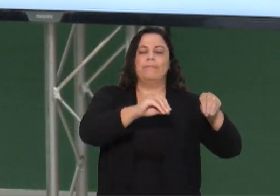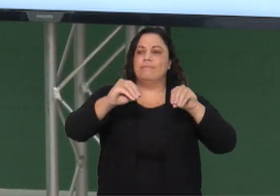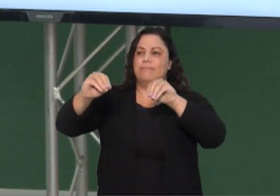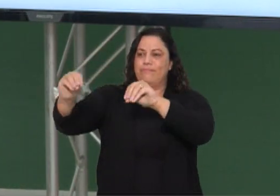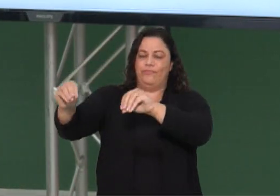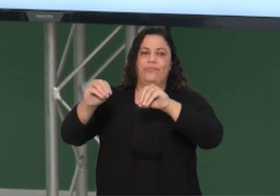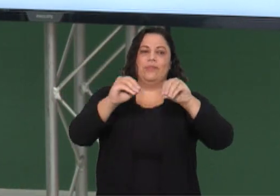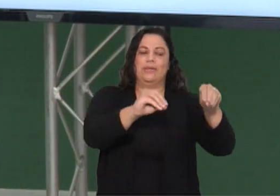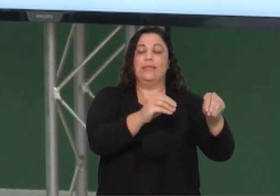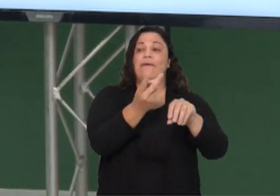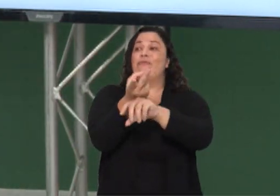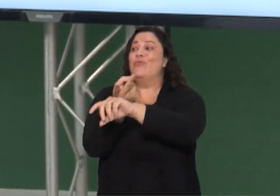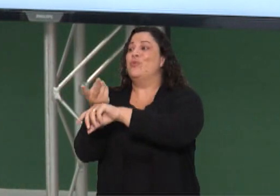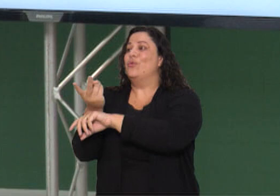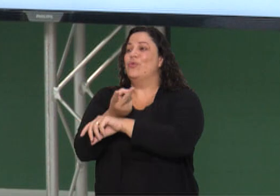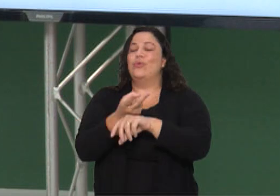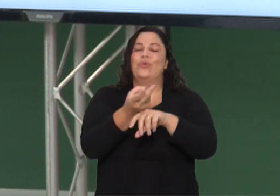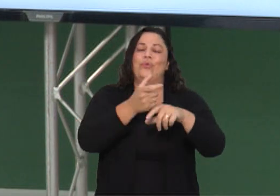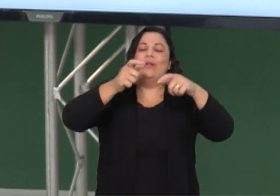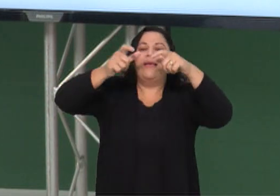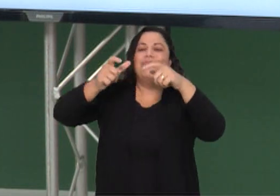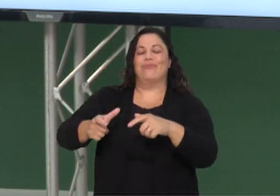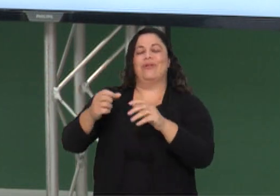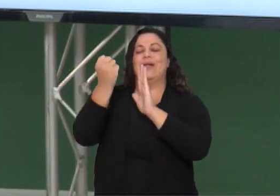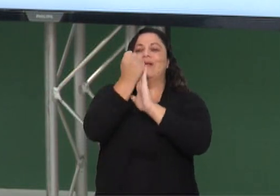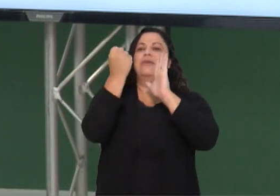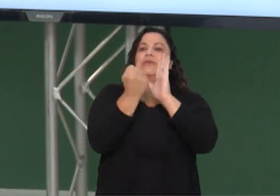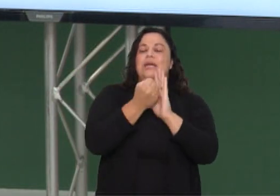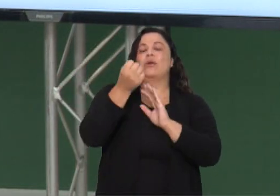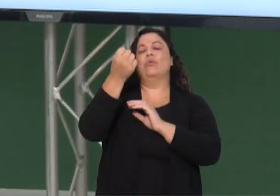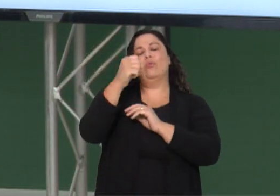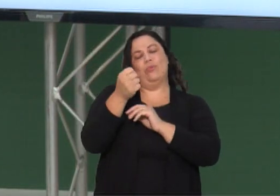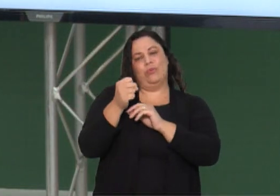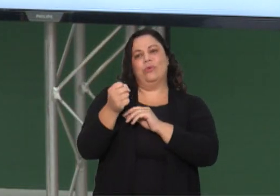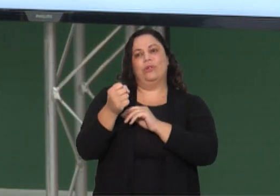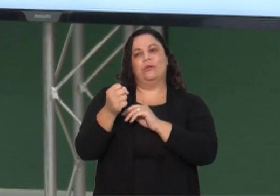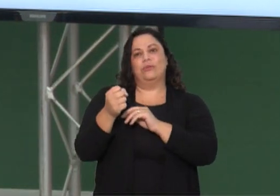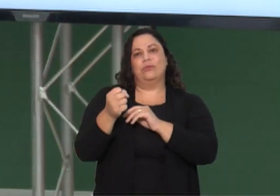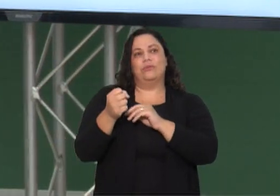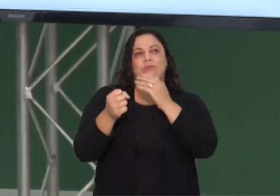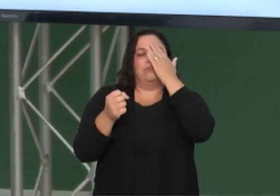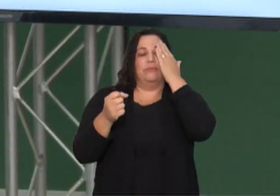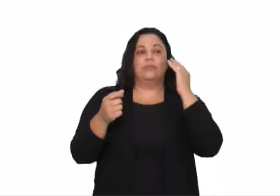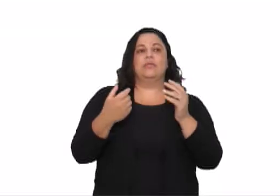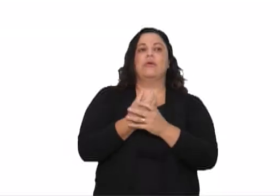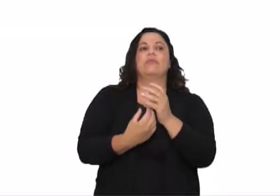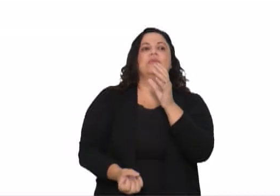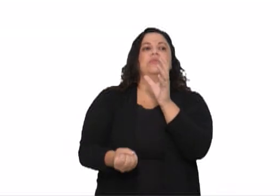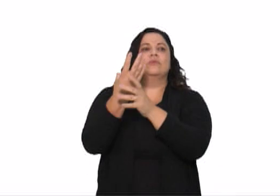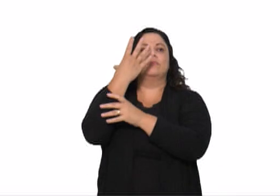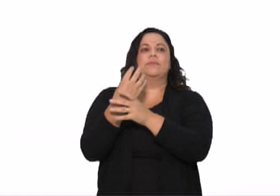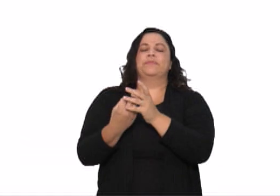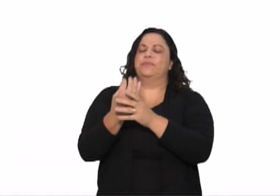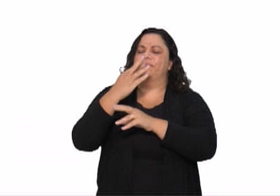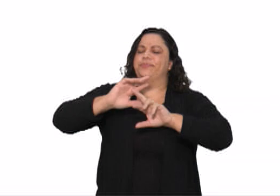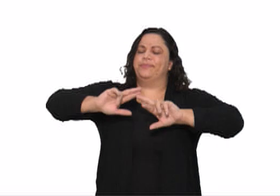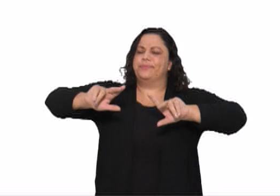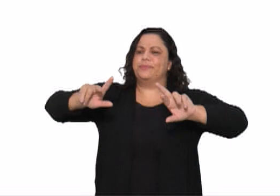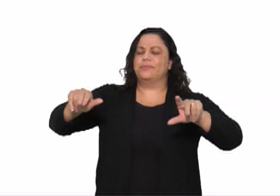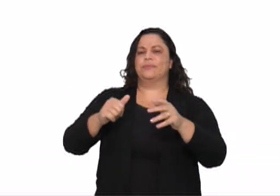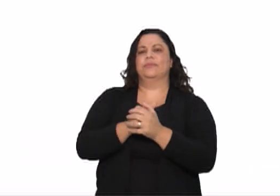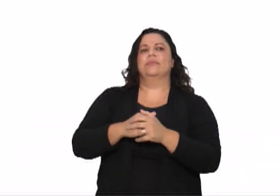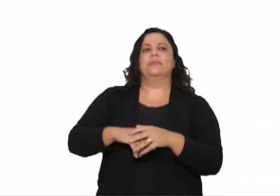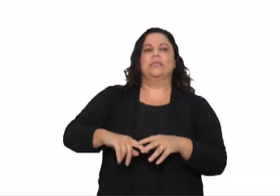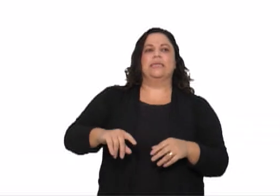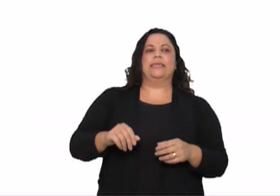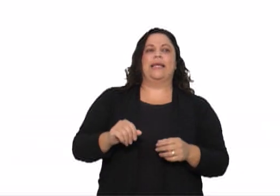arcaico, principalmente no século VIII. Eles foram fundar cidades, por exemplo, na Península Itálica,